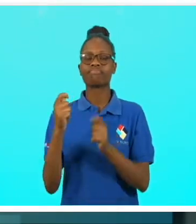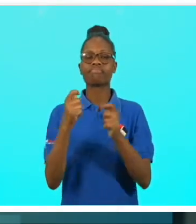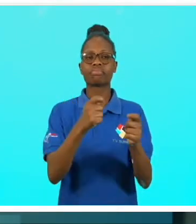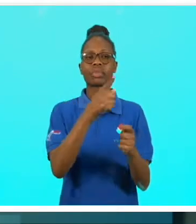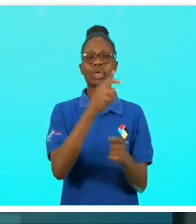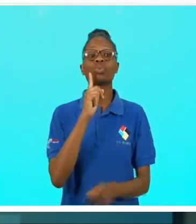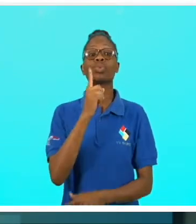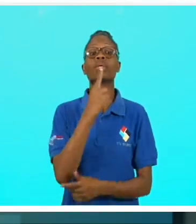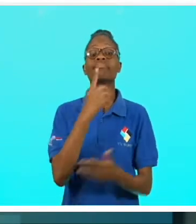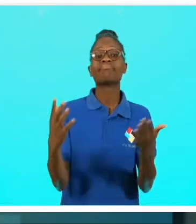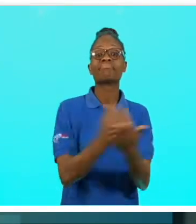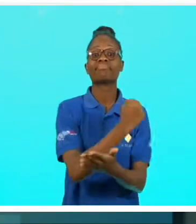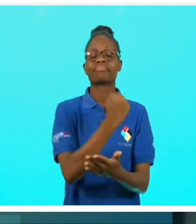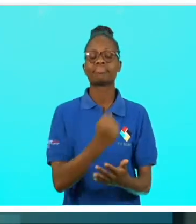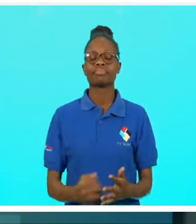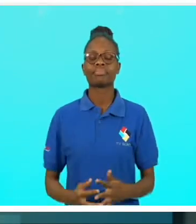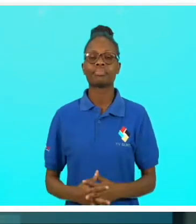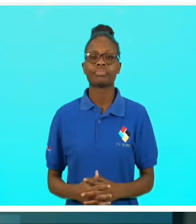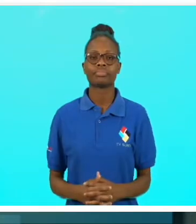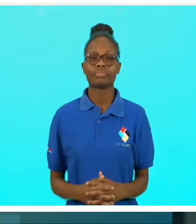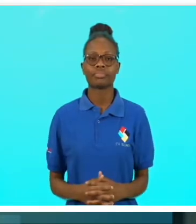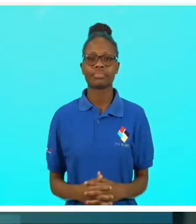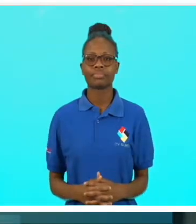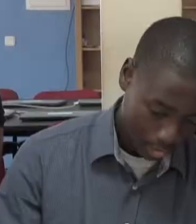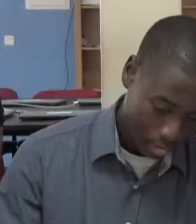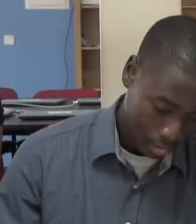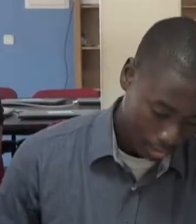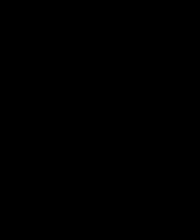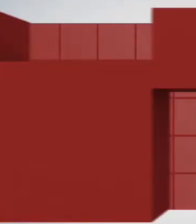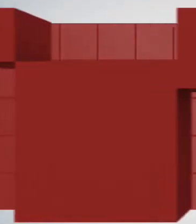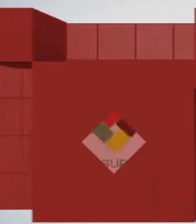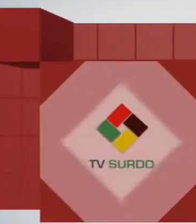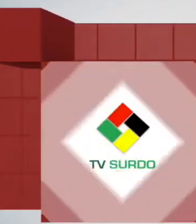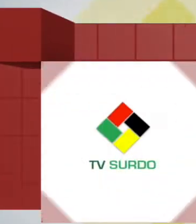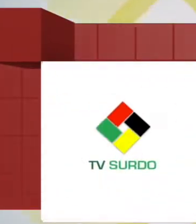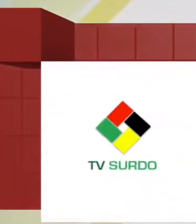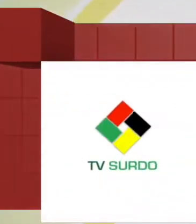tempo máximo para se aceder à informação de utilidade pública.